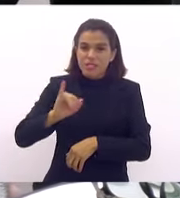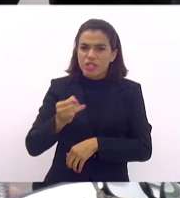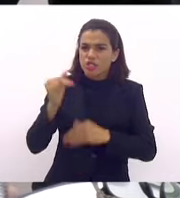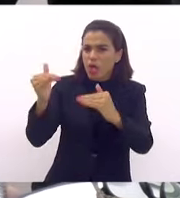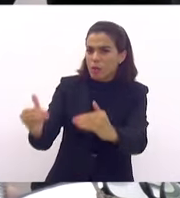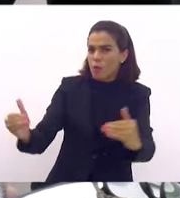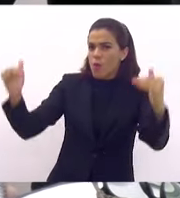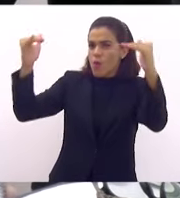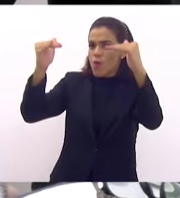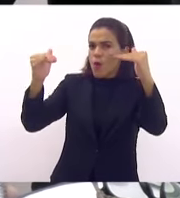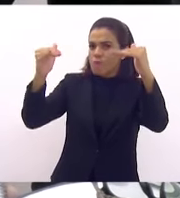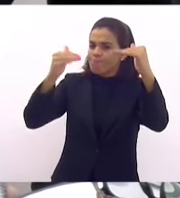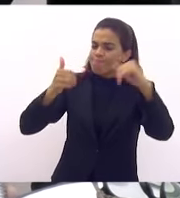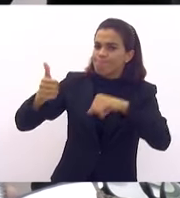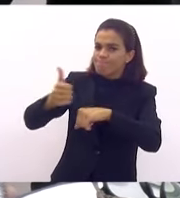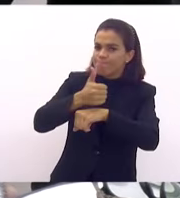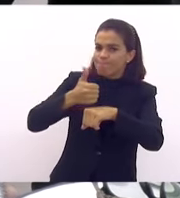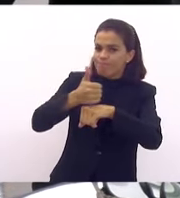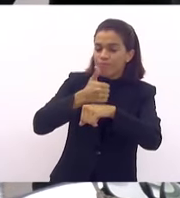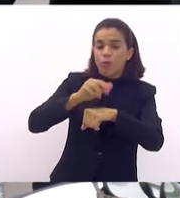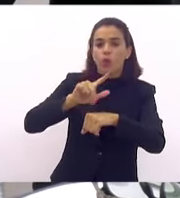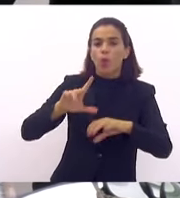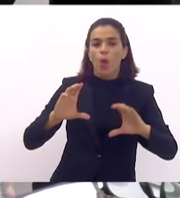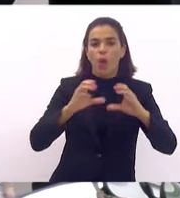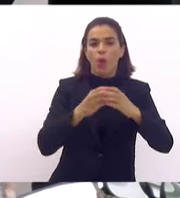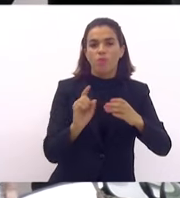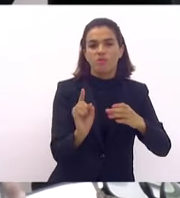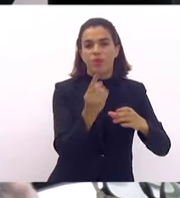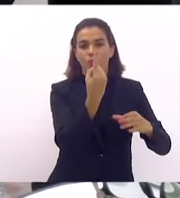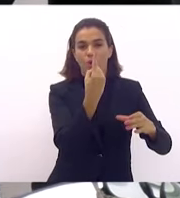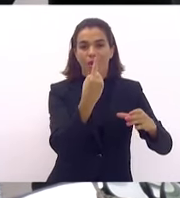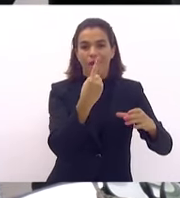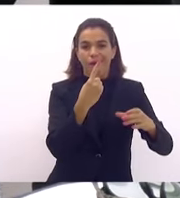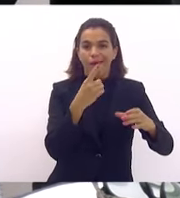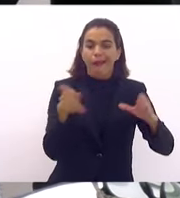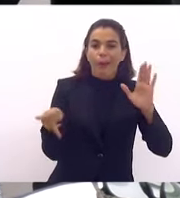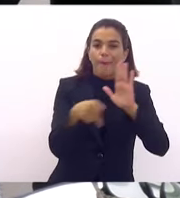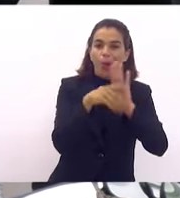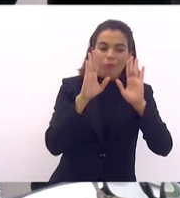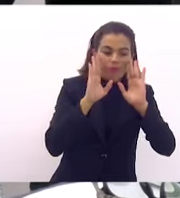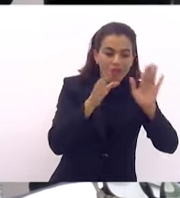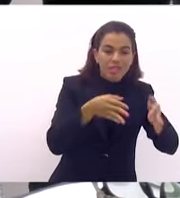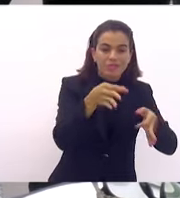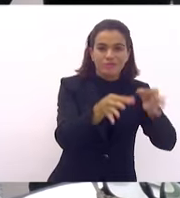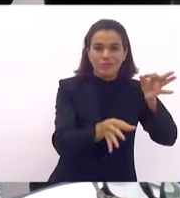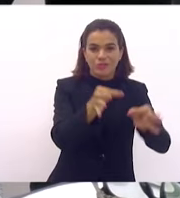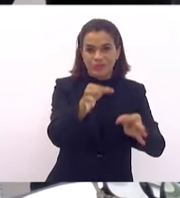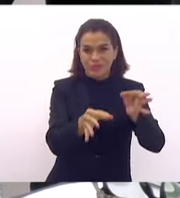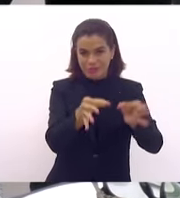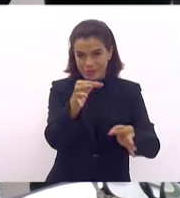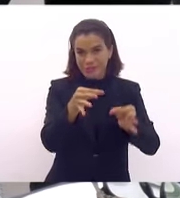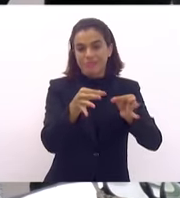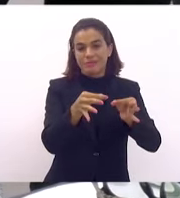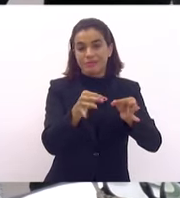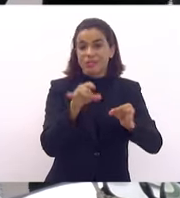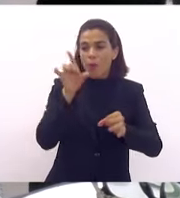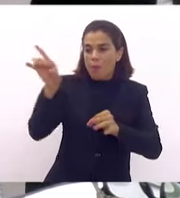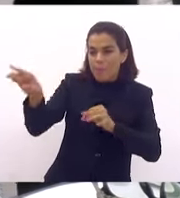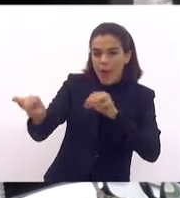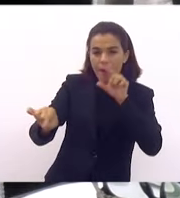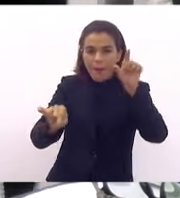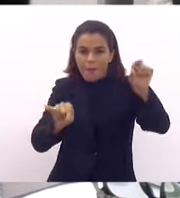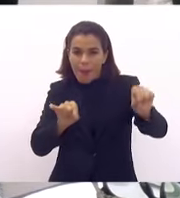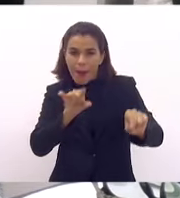eu diria, porque não é uma comissão temática, é uma comissão processual. E nos orgulha muito um seleto grupo